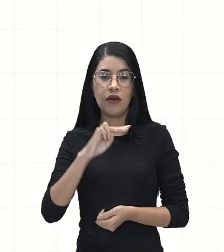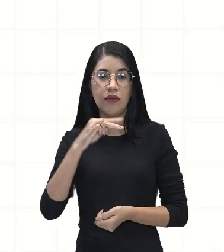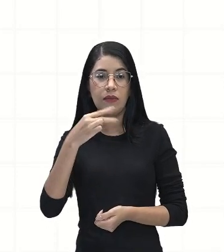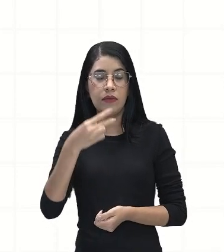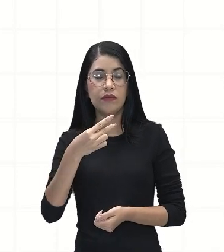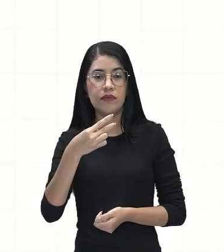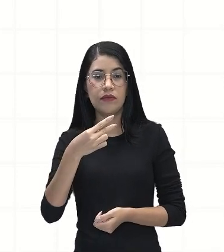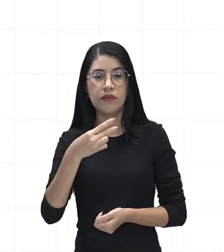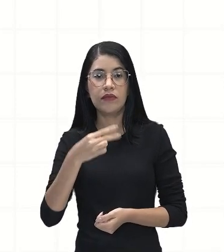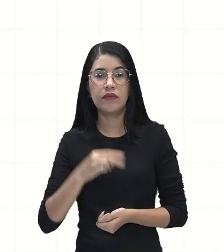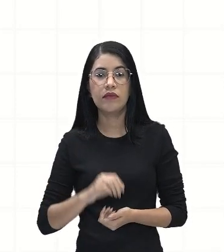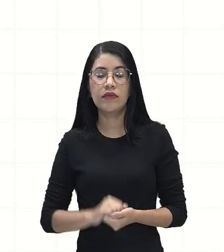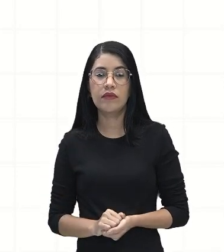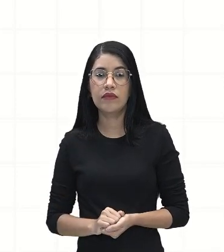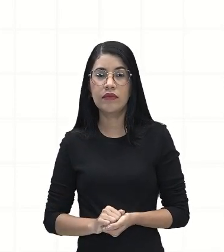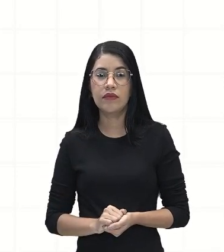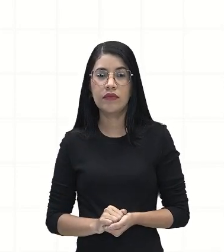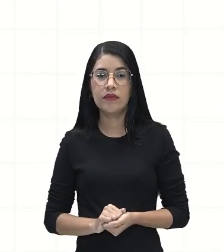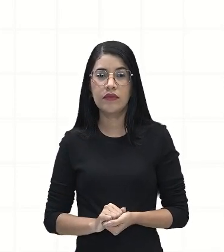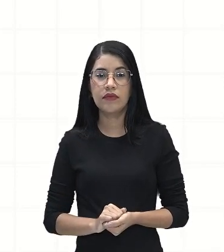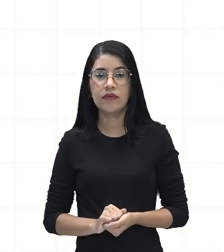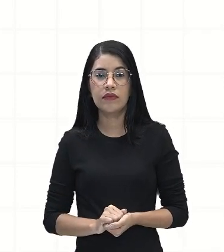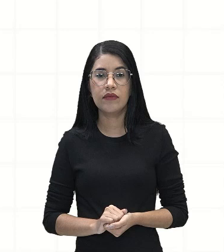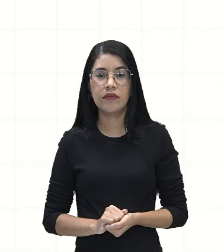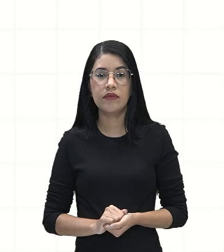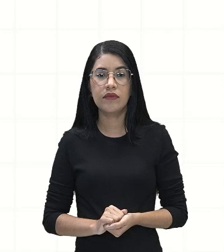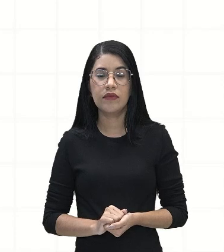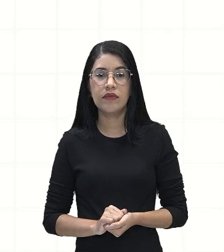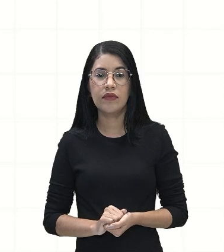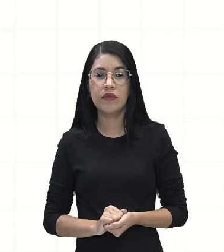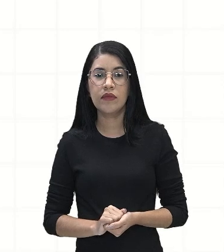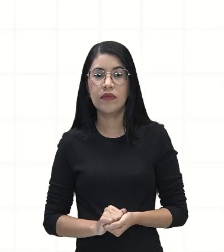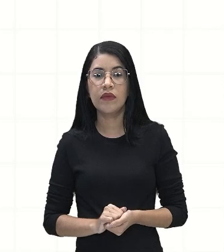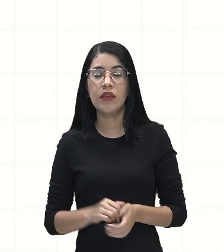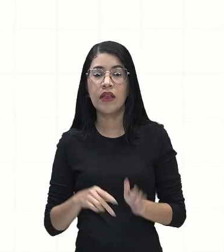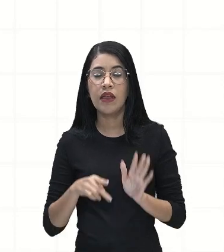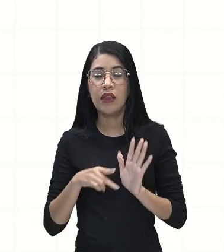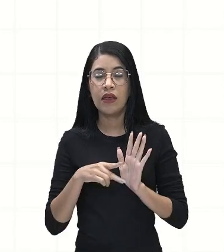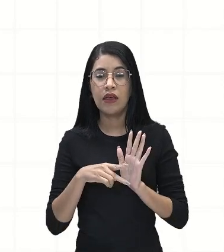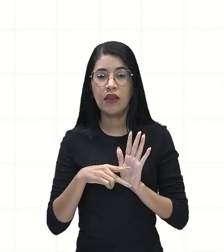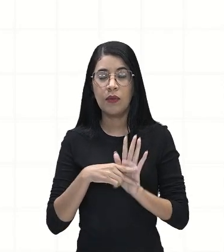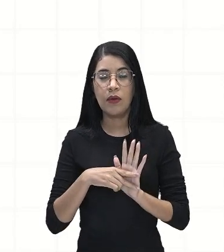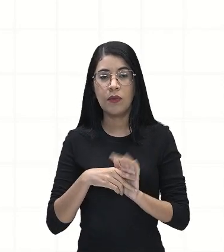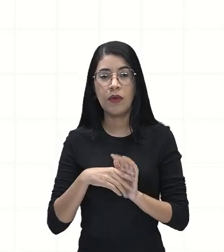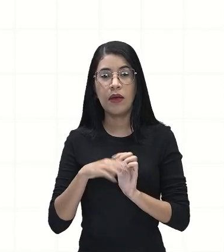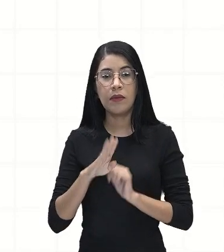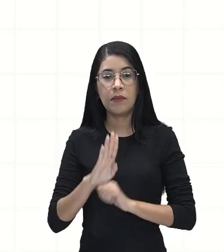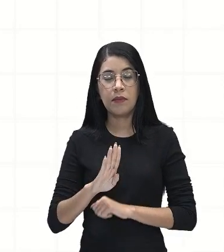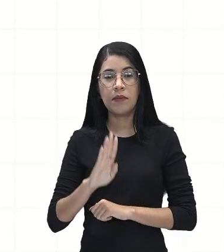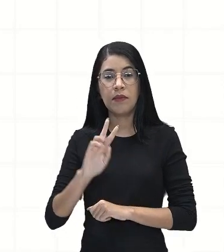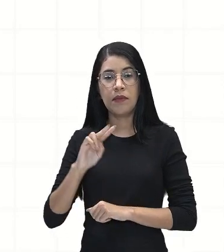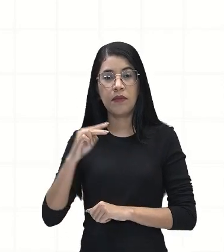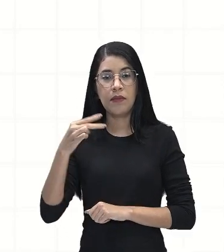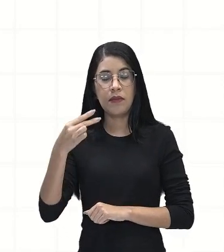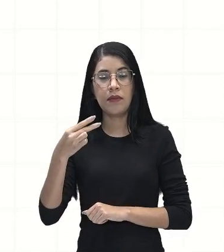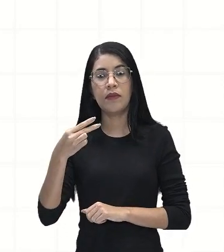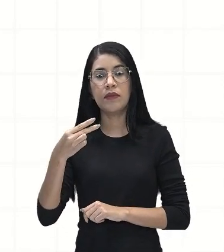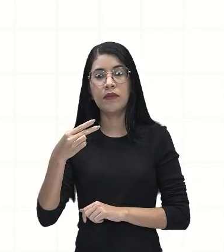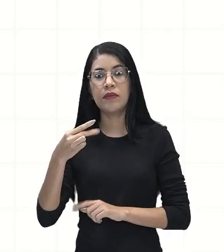ou seja, o quadrado da hipotenusa vai ser igual ao quadrado do cateto B,